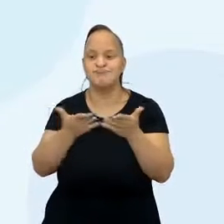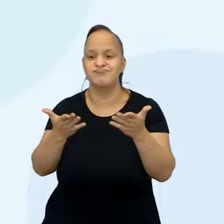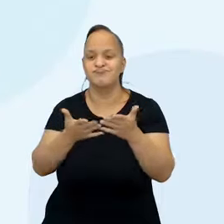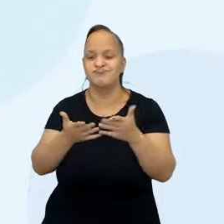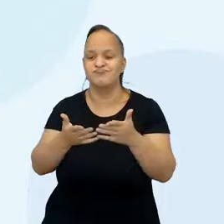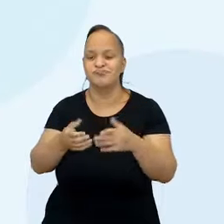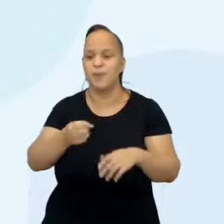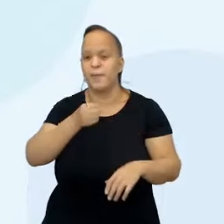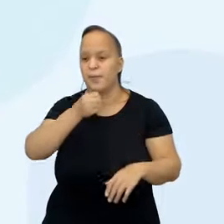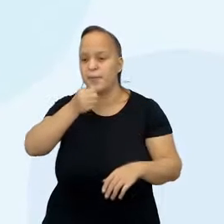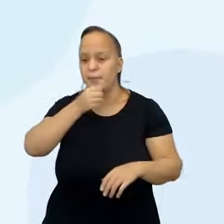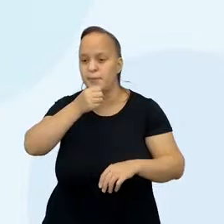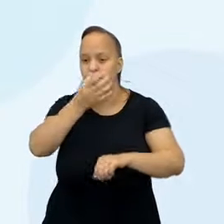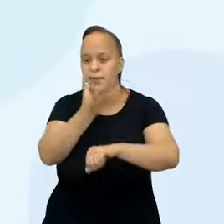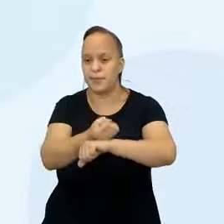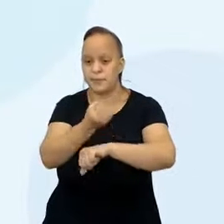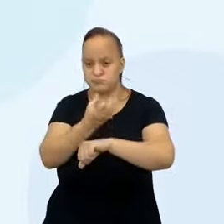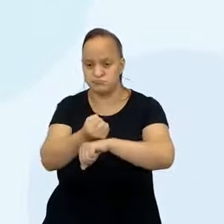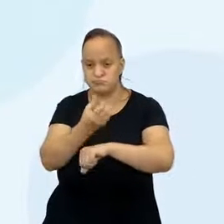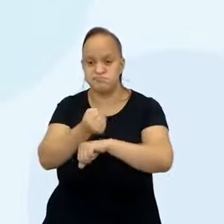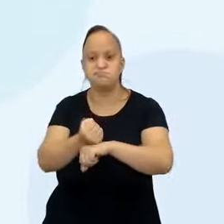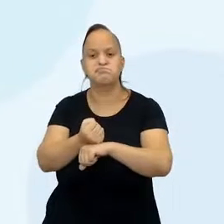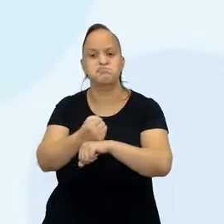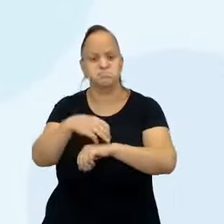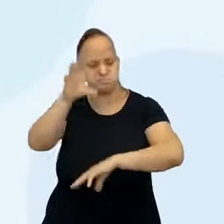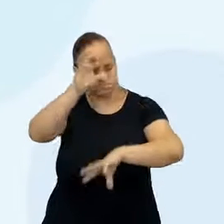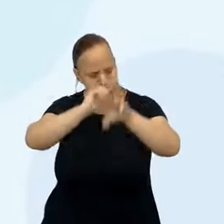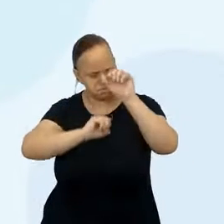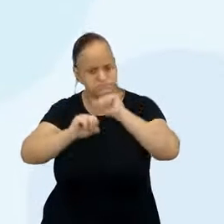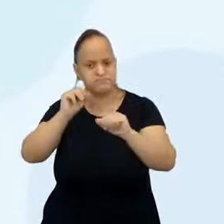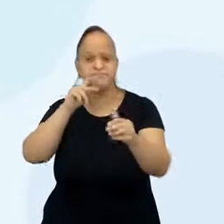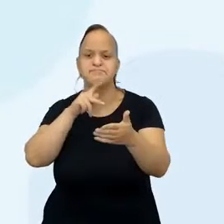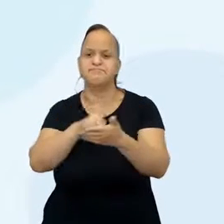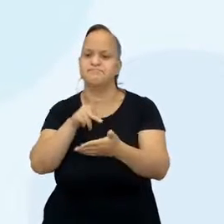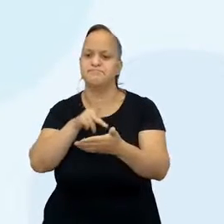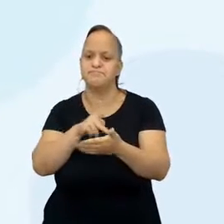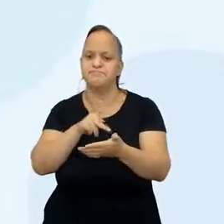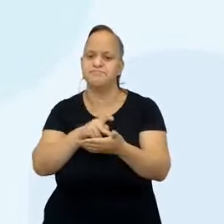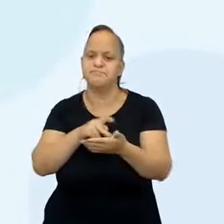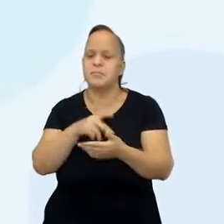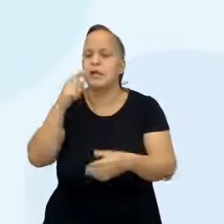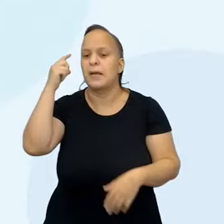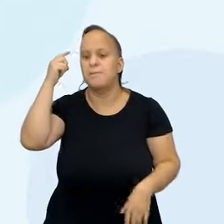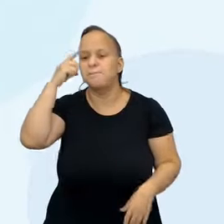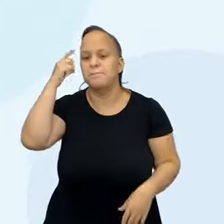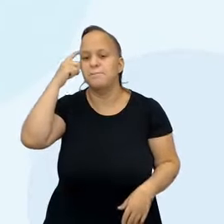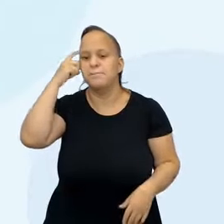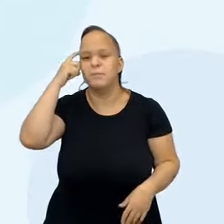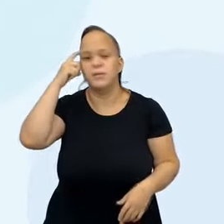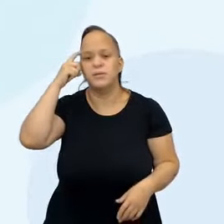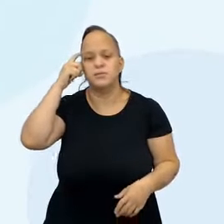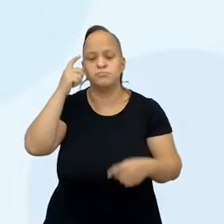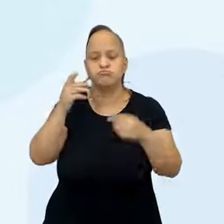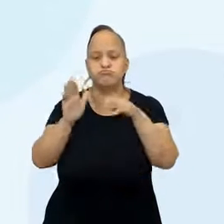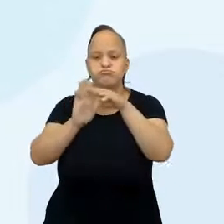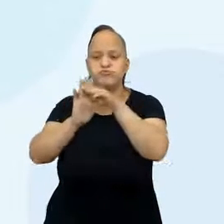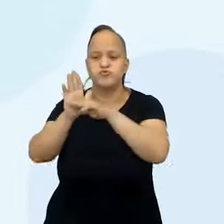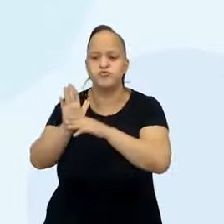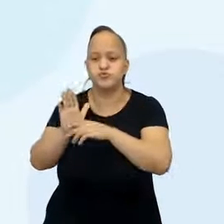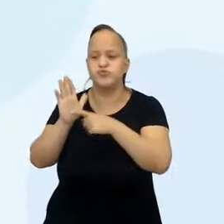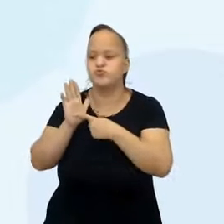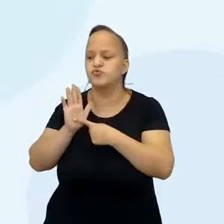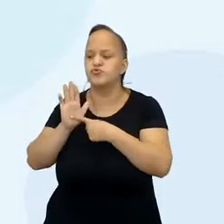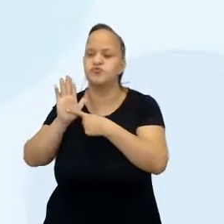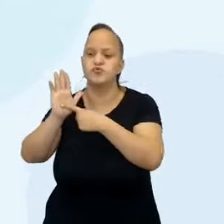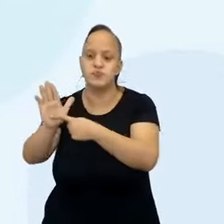avaliação das aprendizagens, né? Assim, dessa forma, considerando as questões norteadoras apresentadas, além de outros critérios